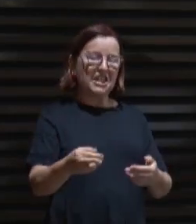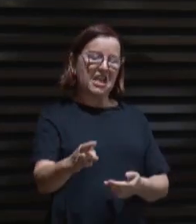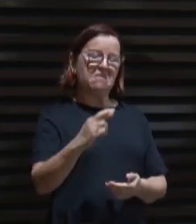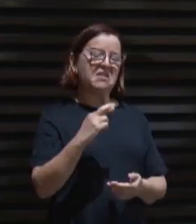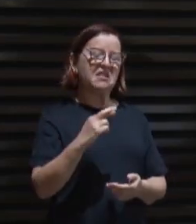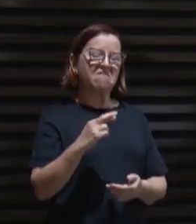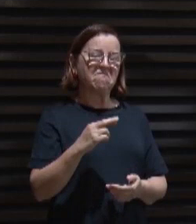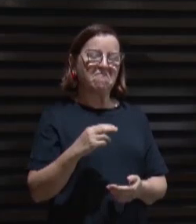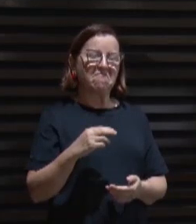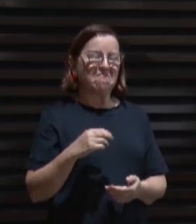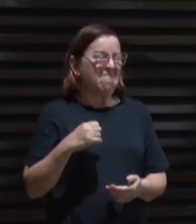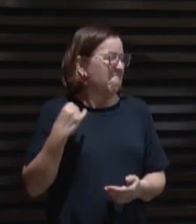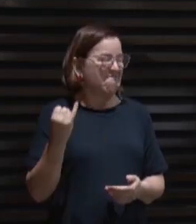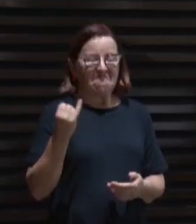contigo.